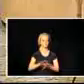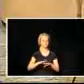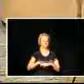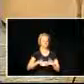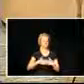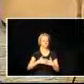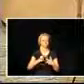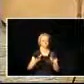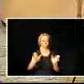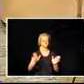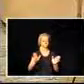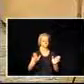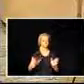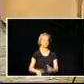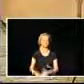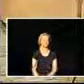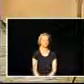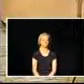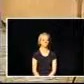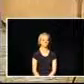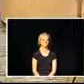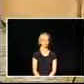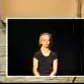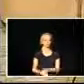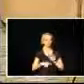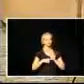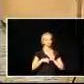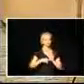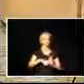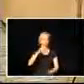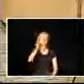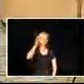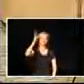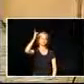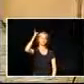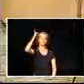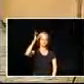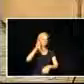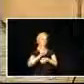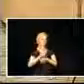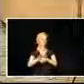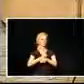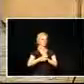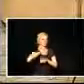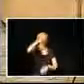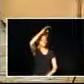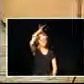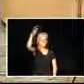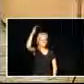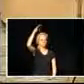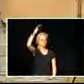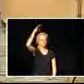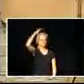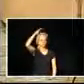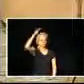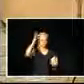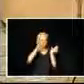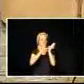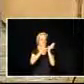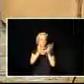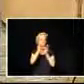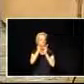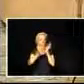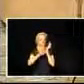sessão extraordinária. Sob a proteção de Deus e contando com a intercessão de São Francisco das Chagas, padroeiro de